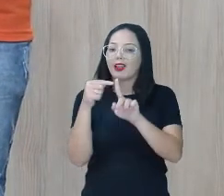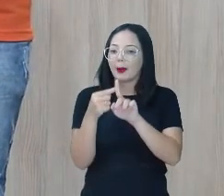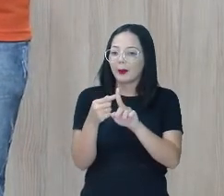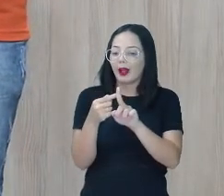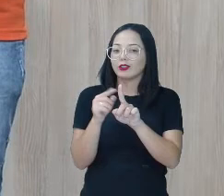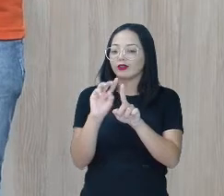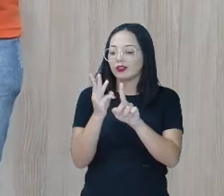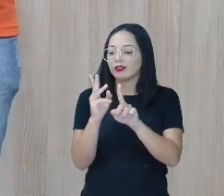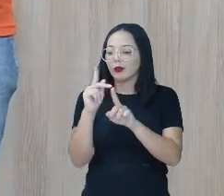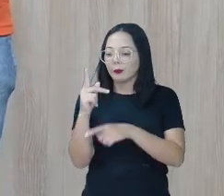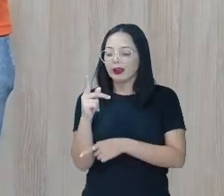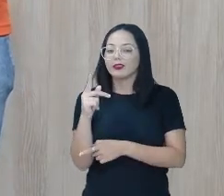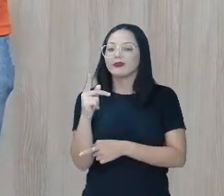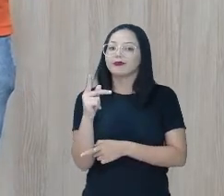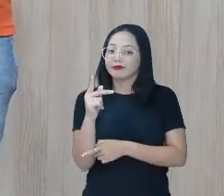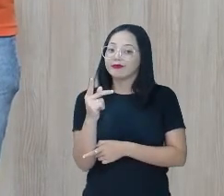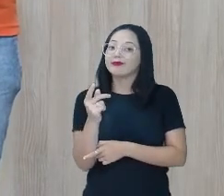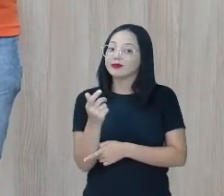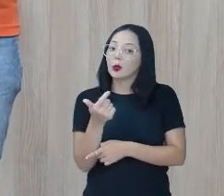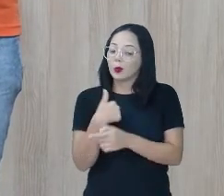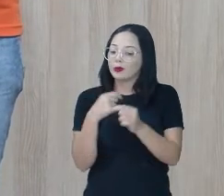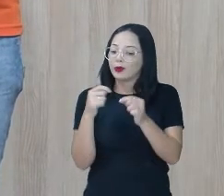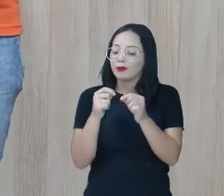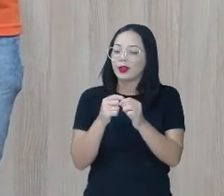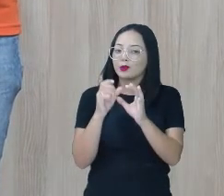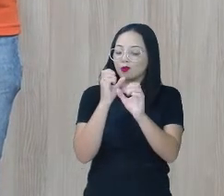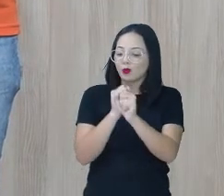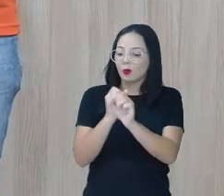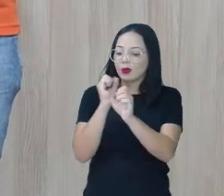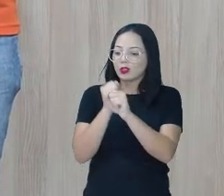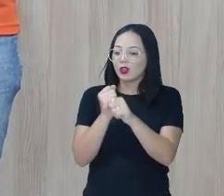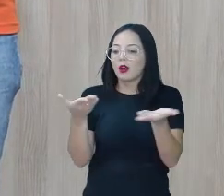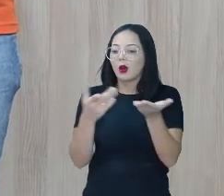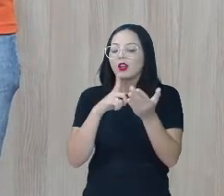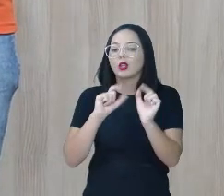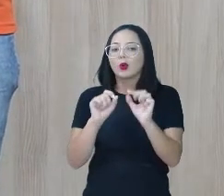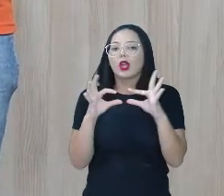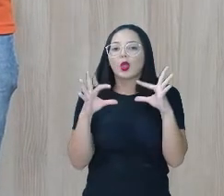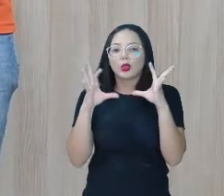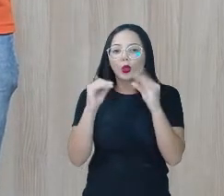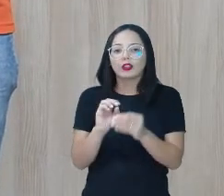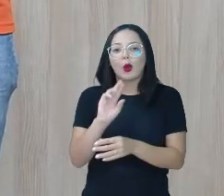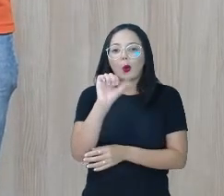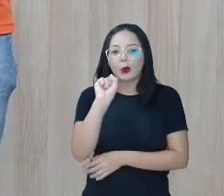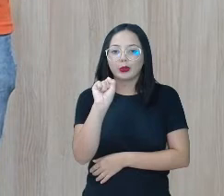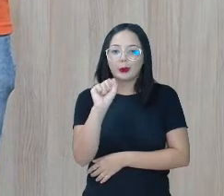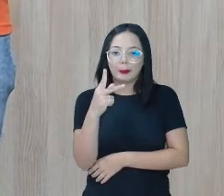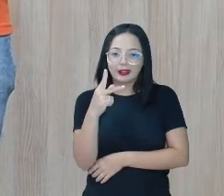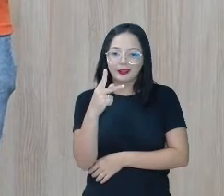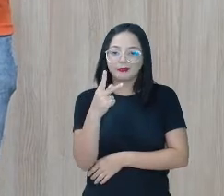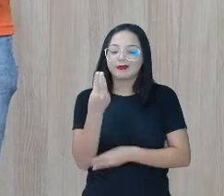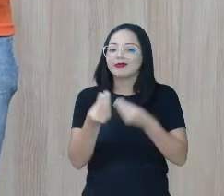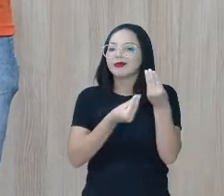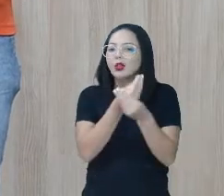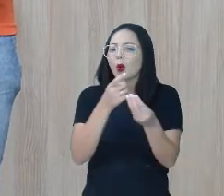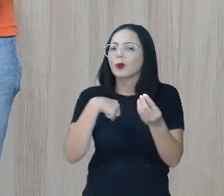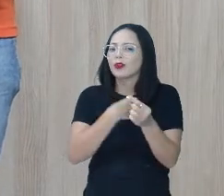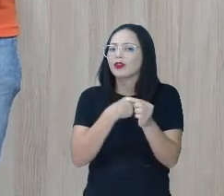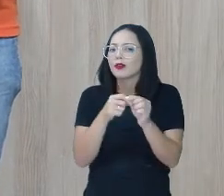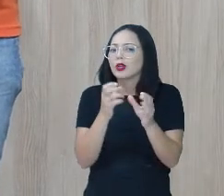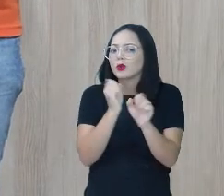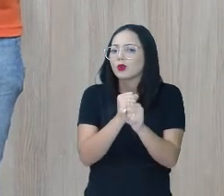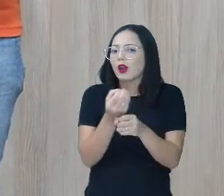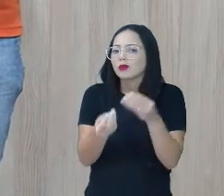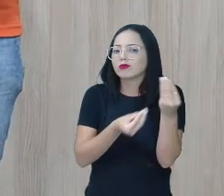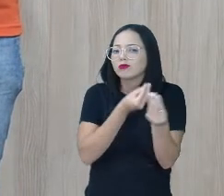mais 3P, quando eu efetuo essa soma aí, eu vou ter um total de 8P. E como é que a gente faz esse cálculo?